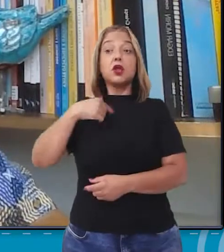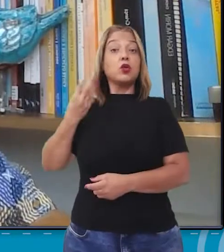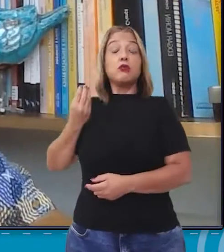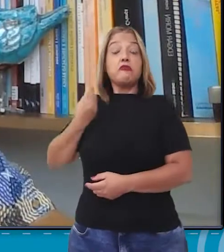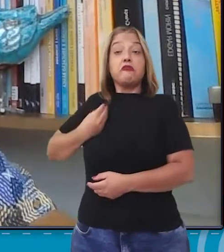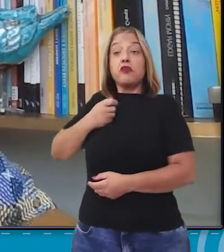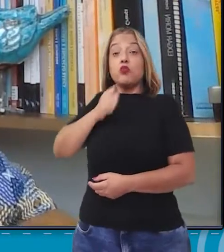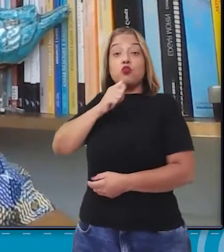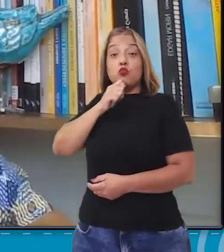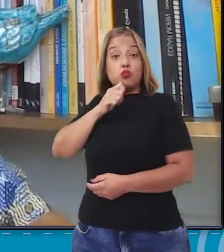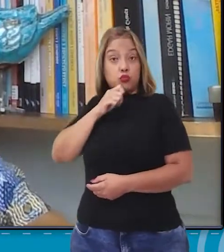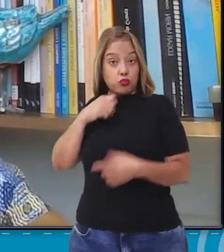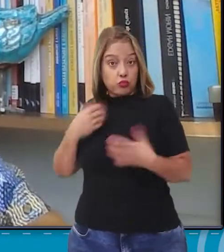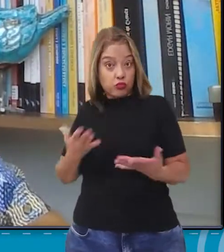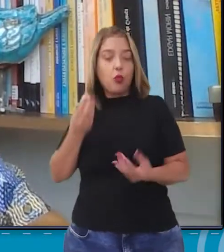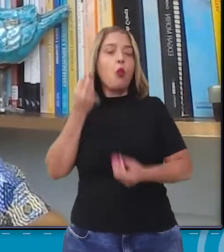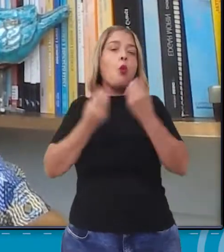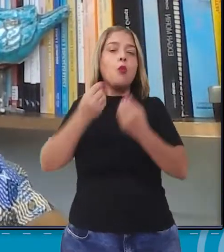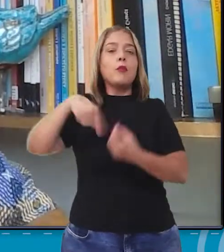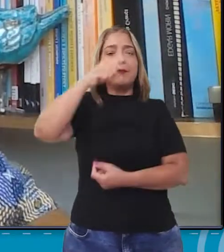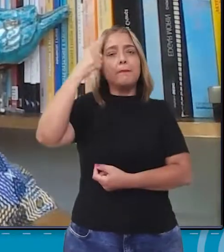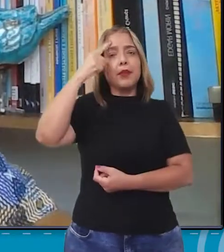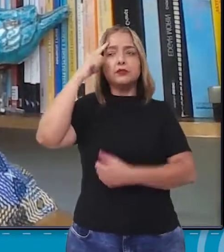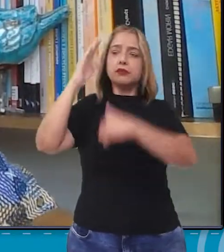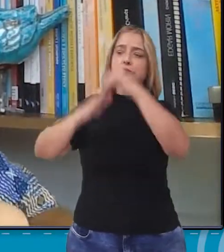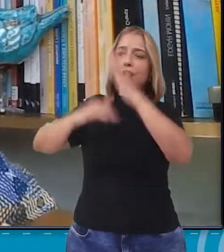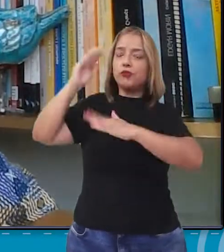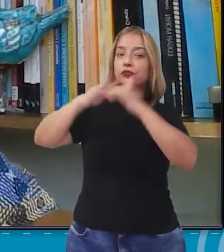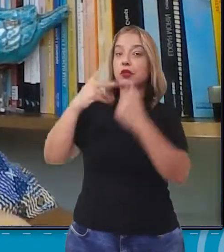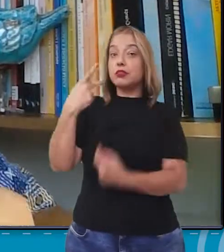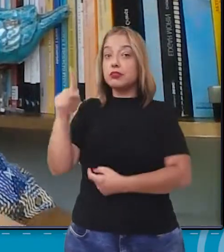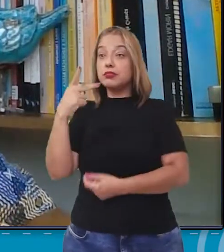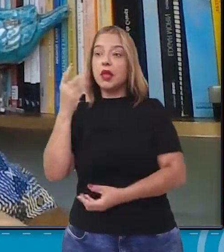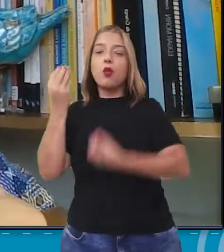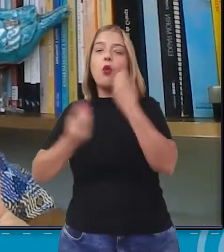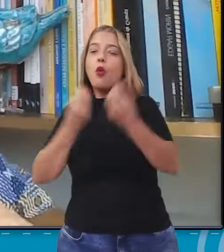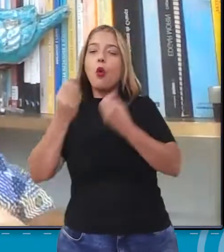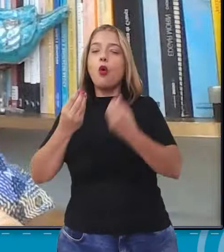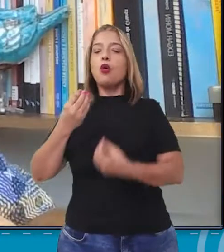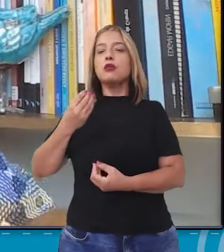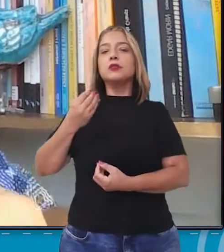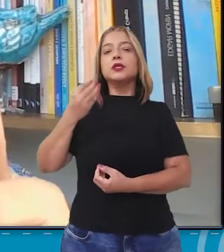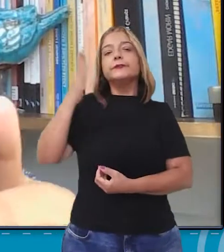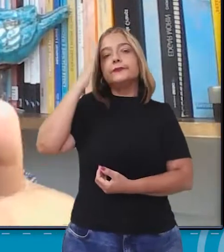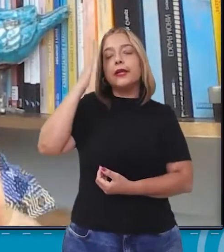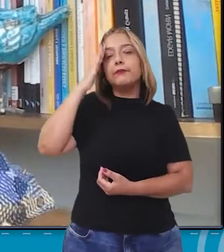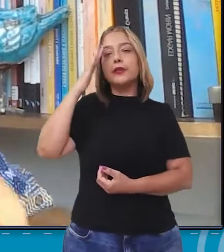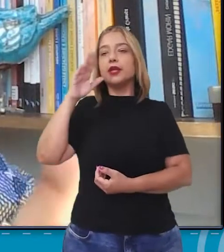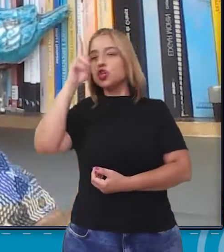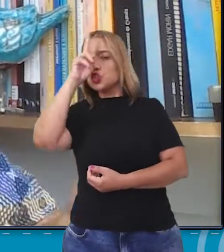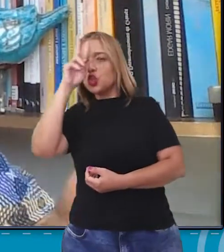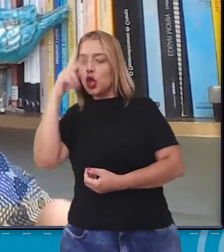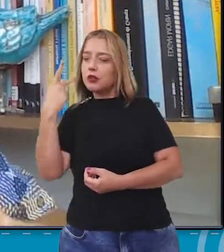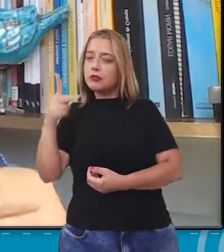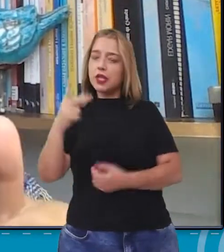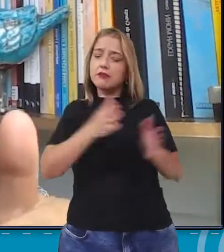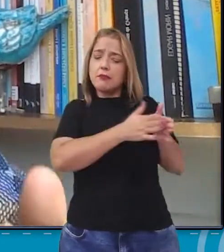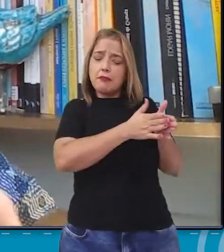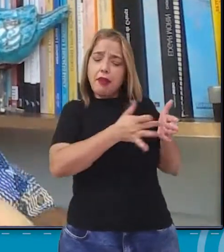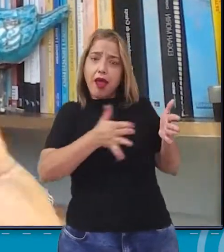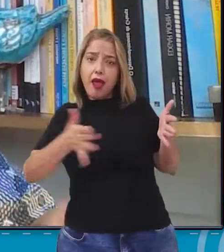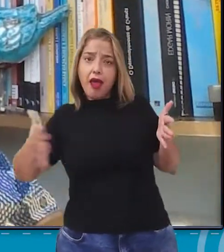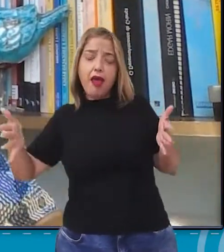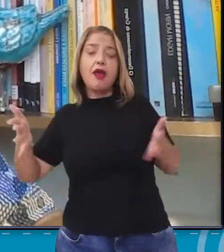a formação dos nossos profissionais, revolvendo com ele o lugar que a história esteve privilegiada